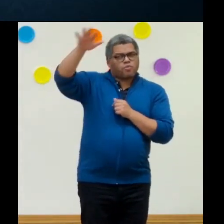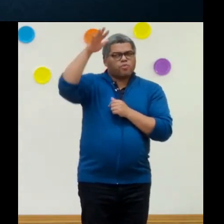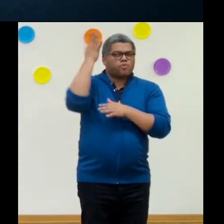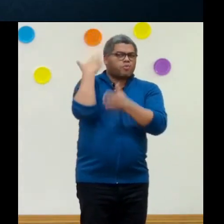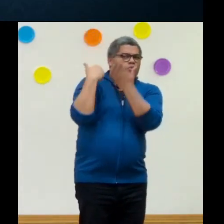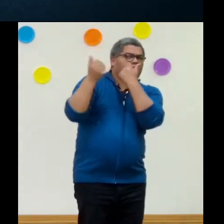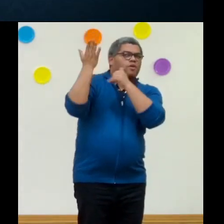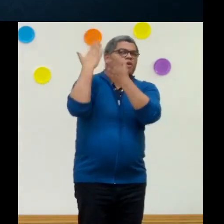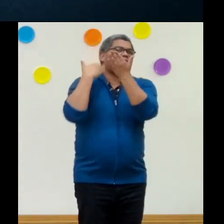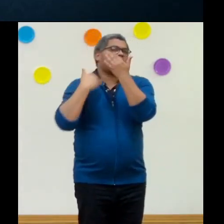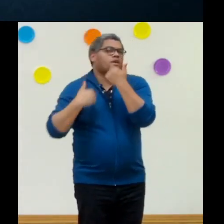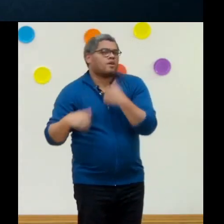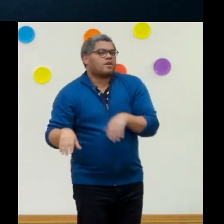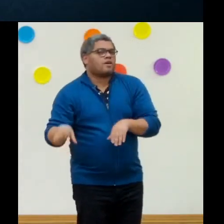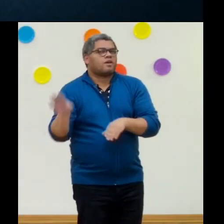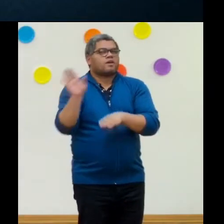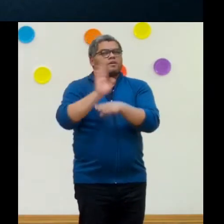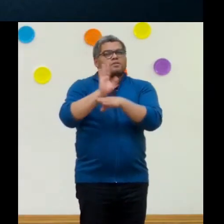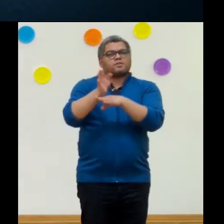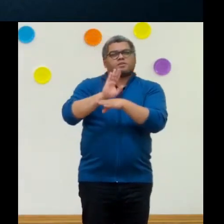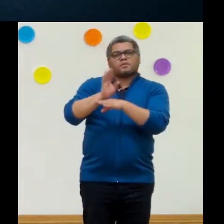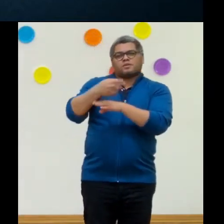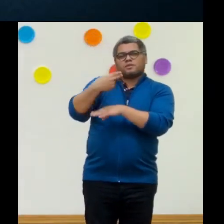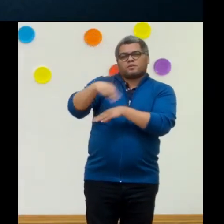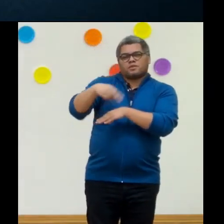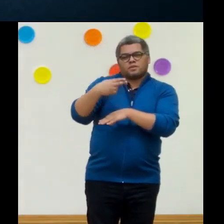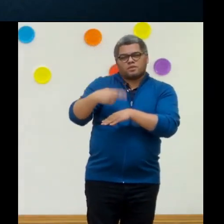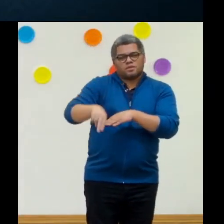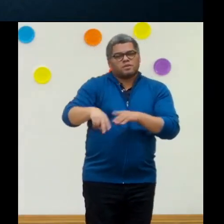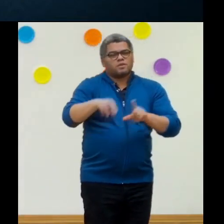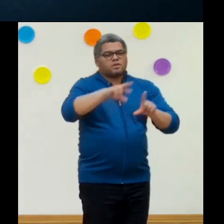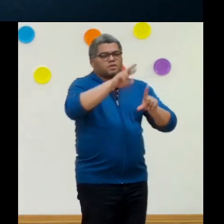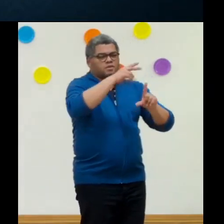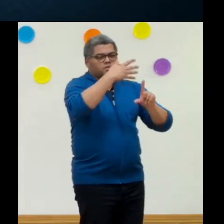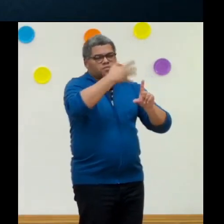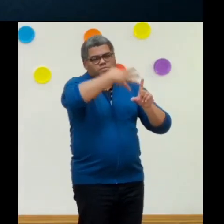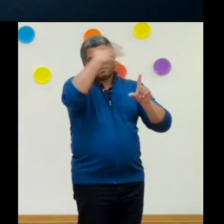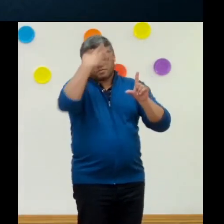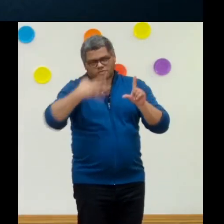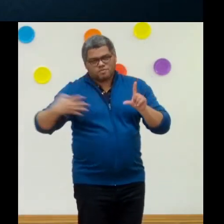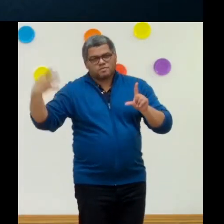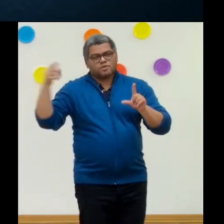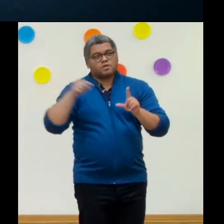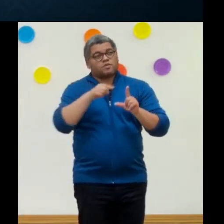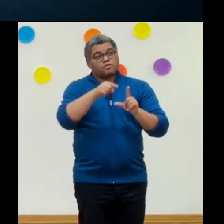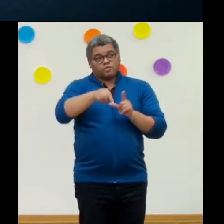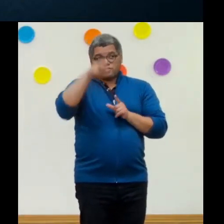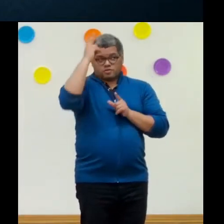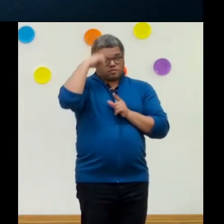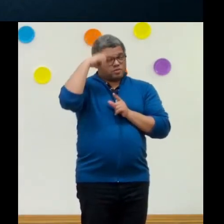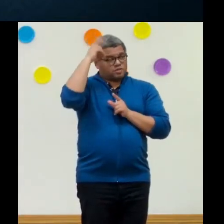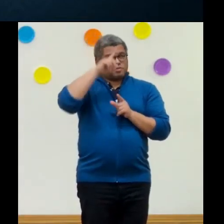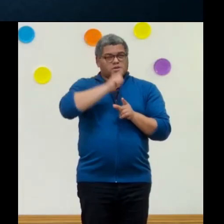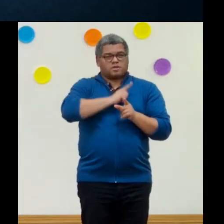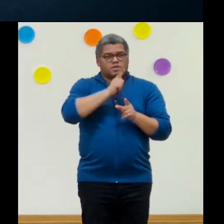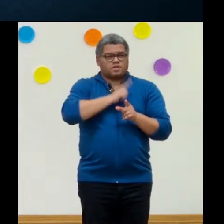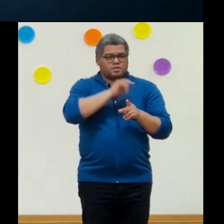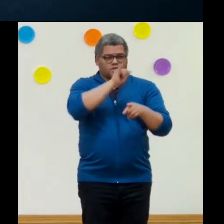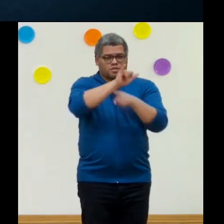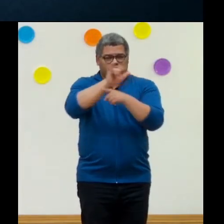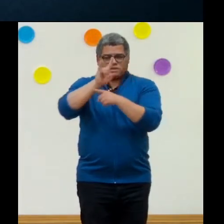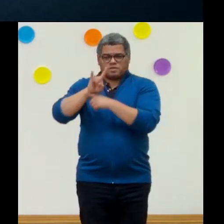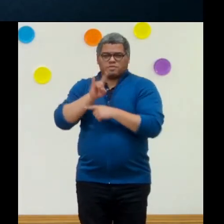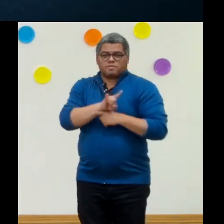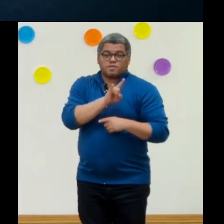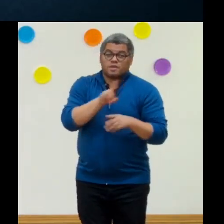Cinema, novelas e séries, facilmente, como eu disse, você vai lembrar de alguma coisa que tenha traição. E publicidade e